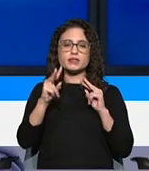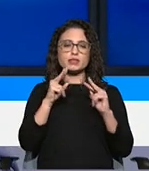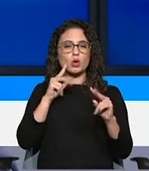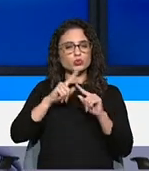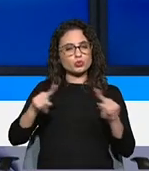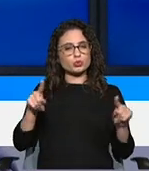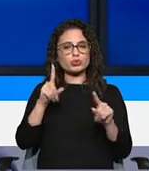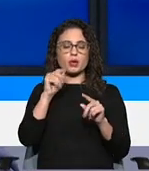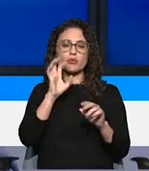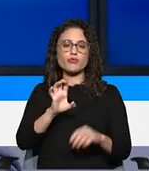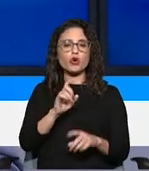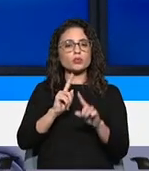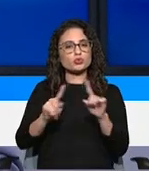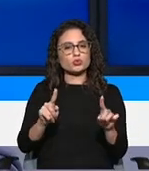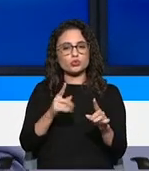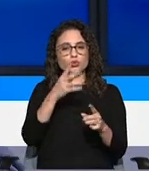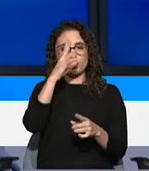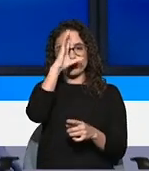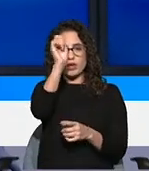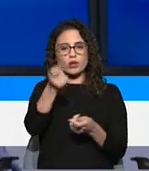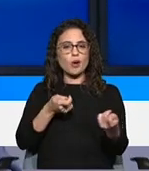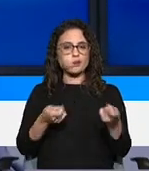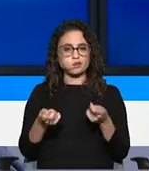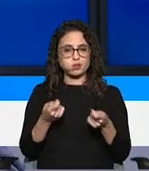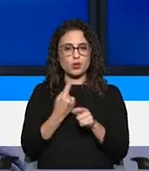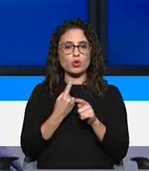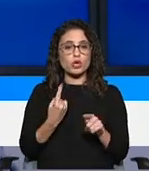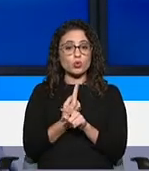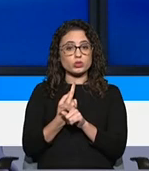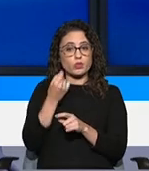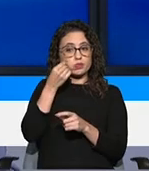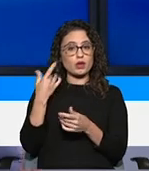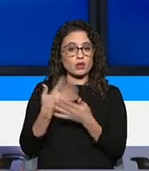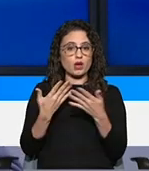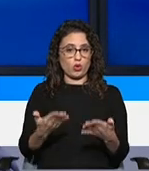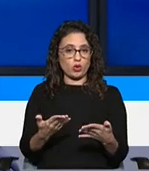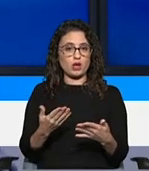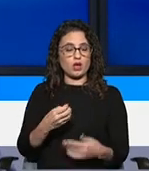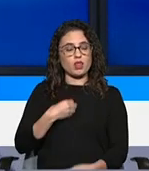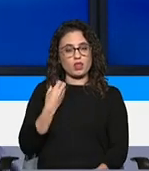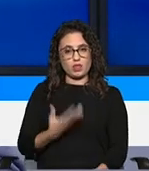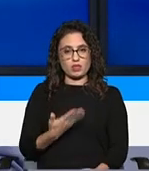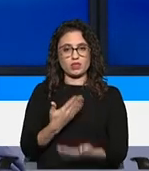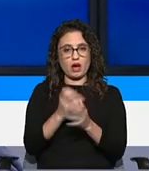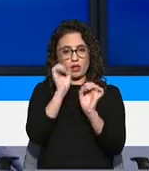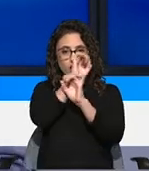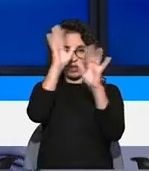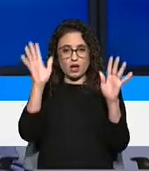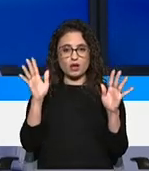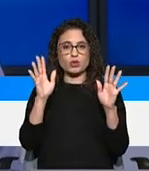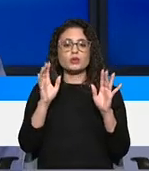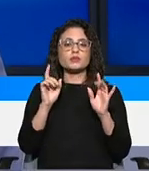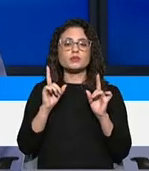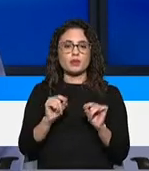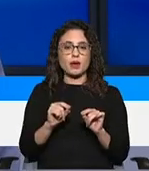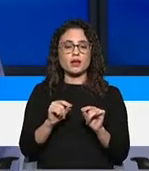de de governar Porque isto que que está a acontecer e que aconteceu é lamentável Como como é evidente e mais do que